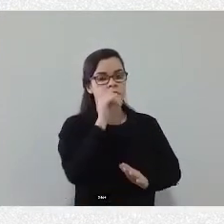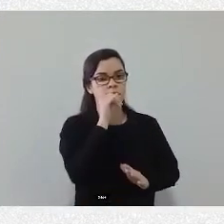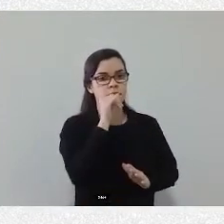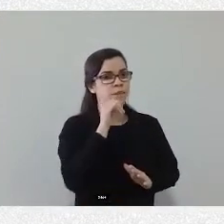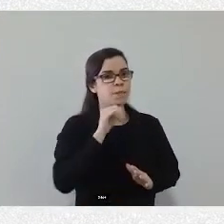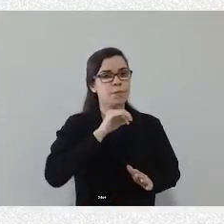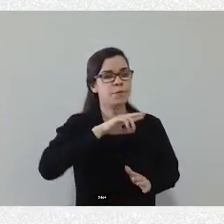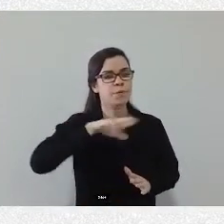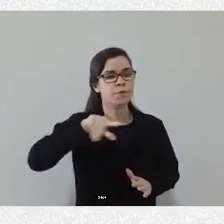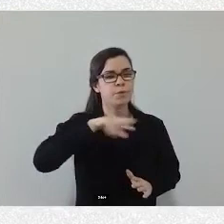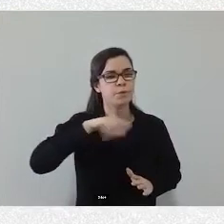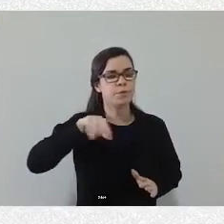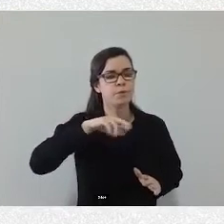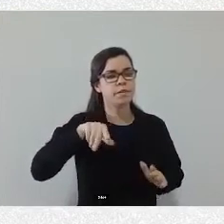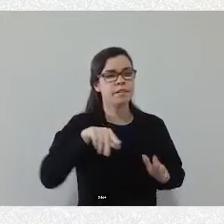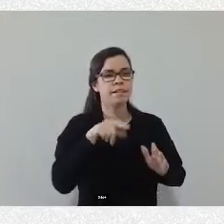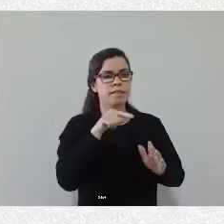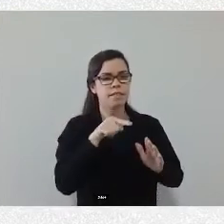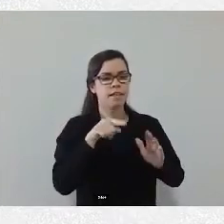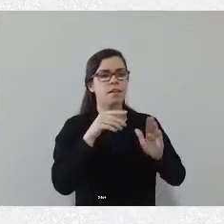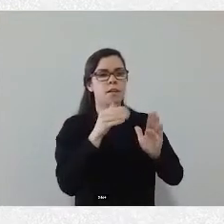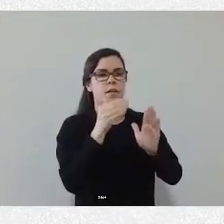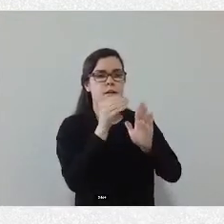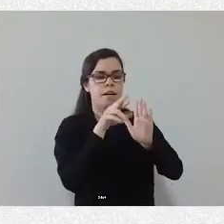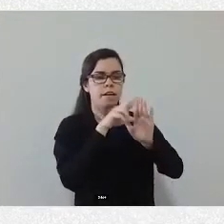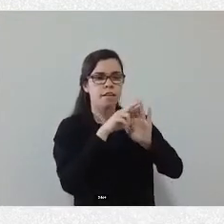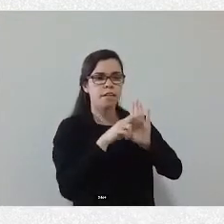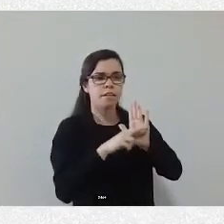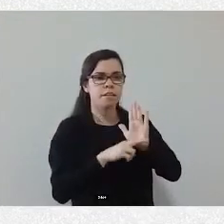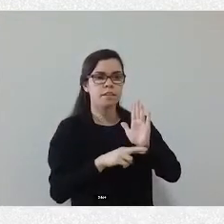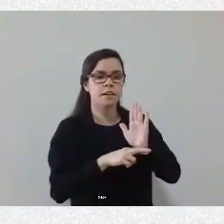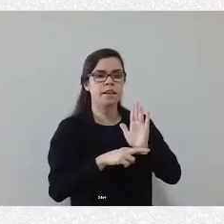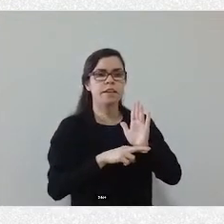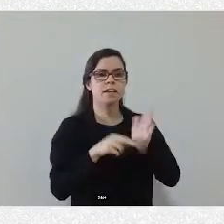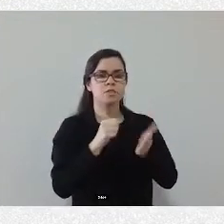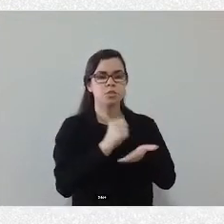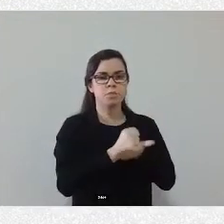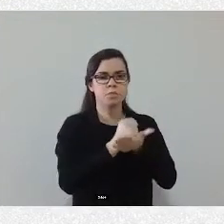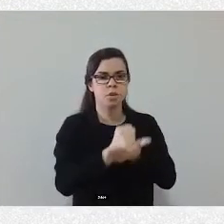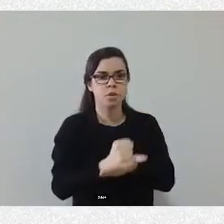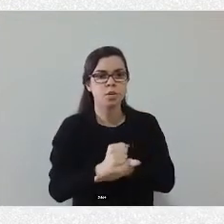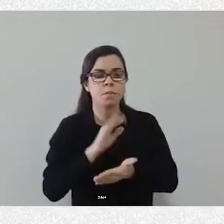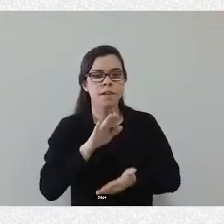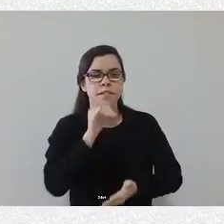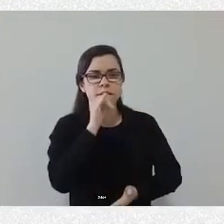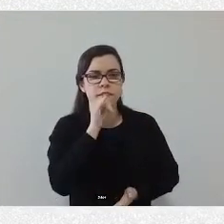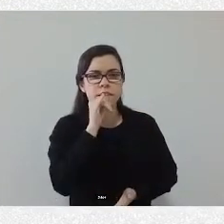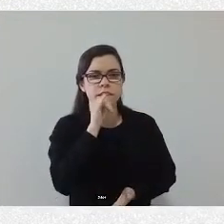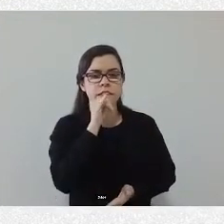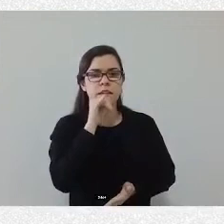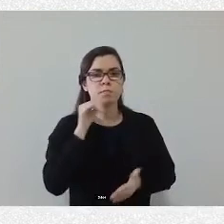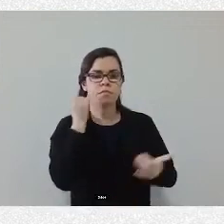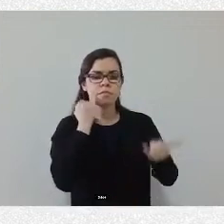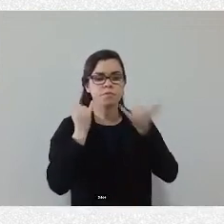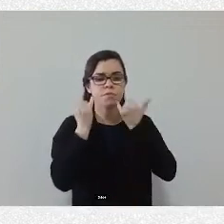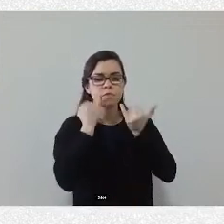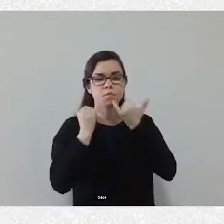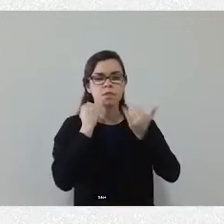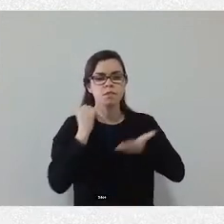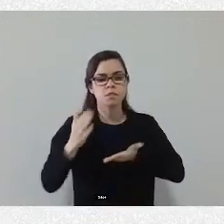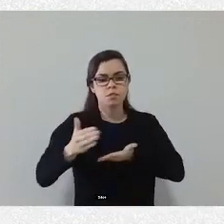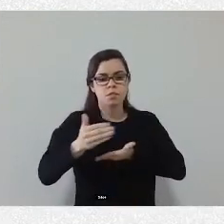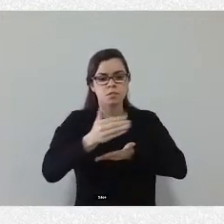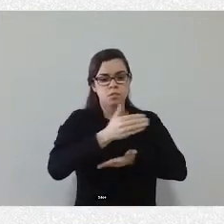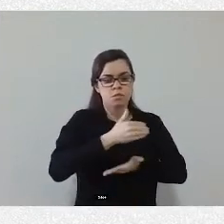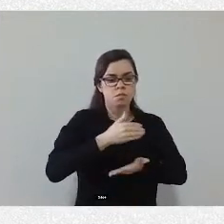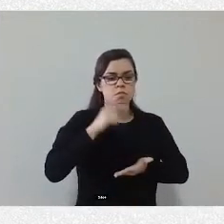no protocolo assistencial, mas à consequência, né? Se esse dado será cruzado em